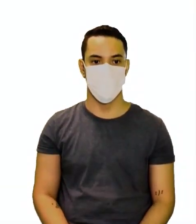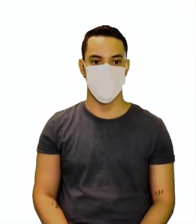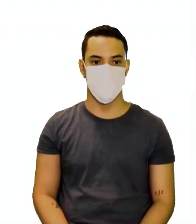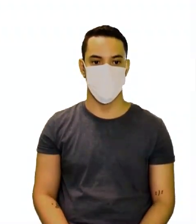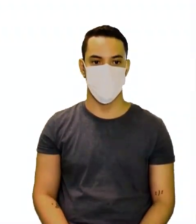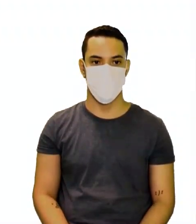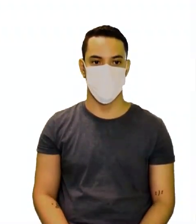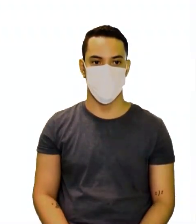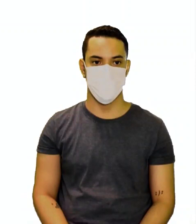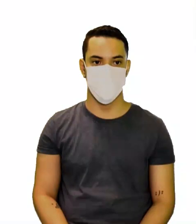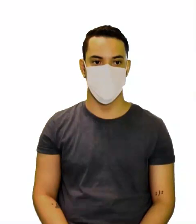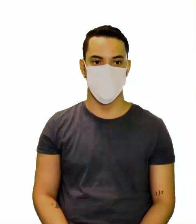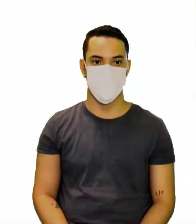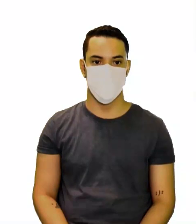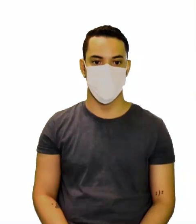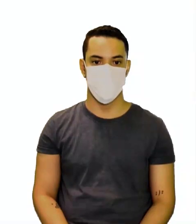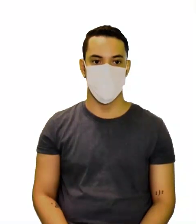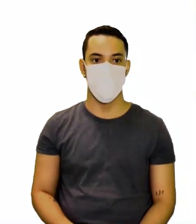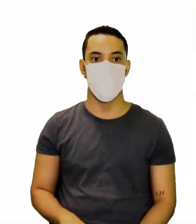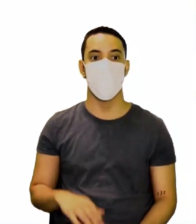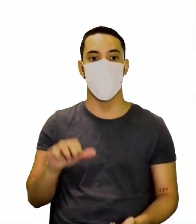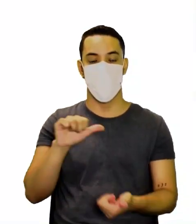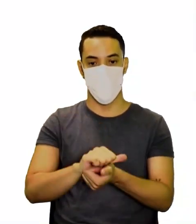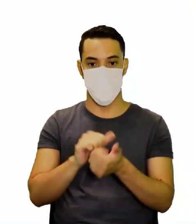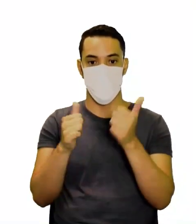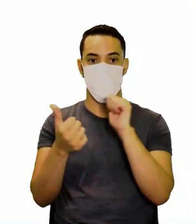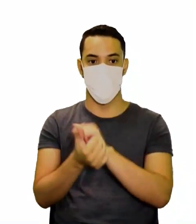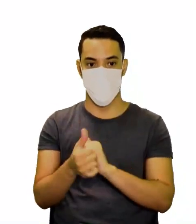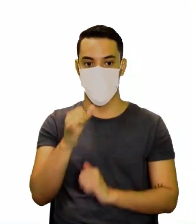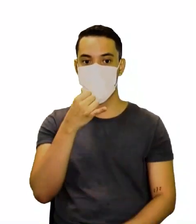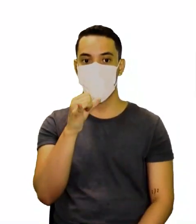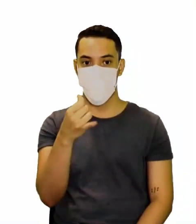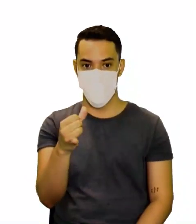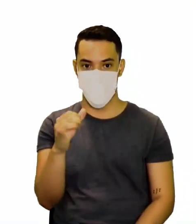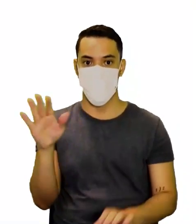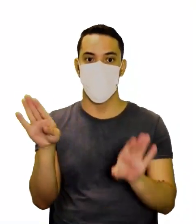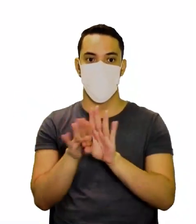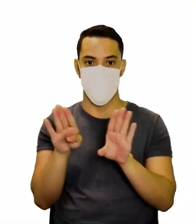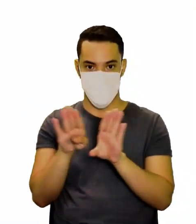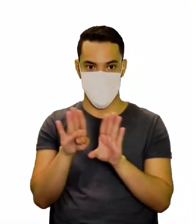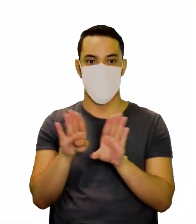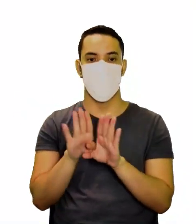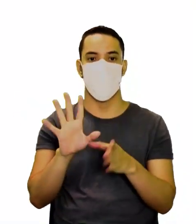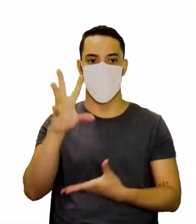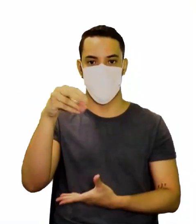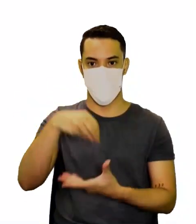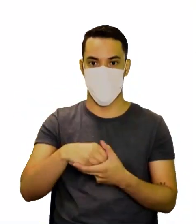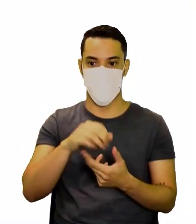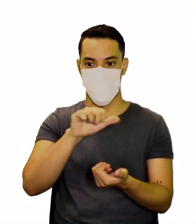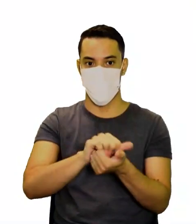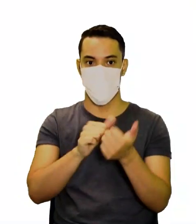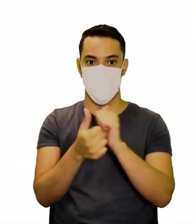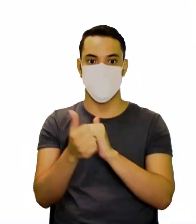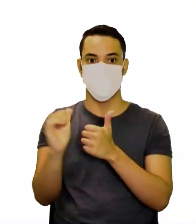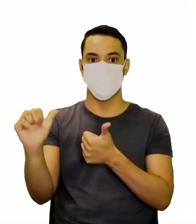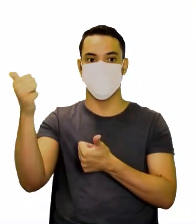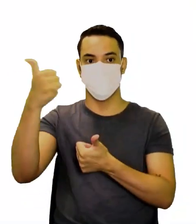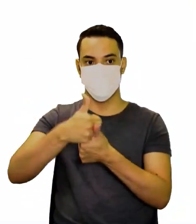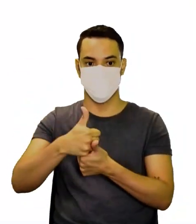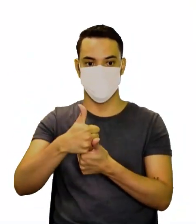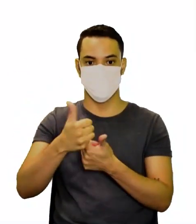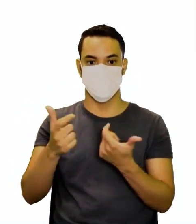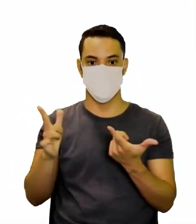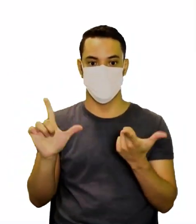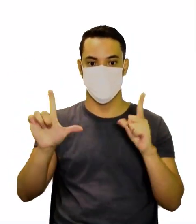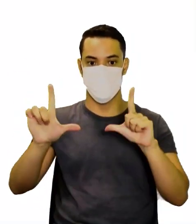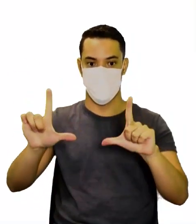corrigir. Gerador elétrico converte energia em energia elétrica, tá, pessoal? Então é só trocar aqui, eu coloquei a